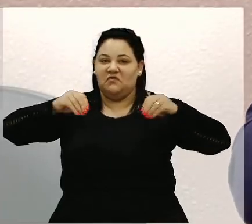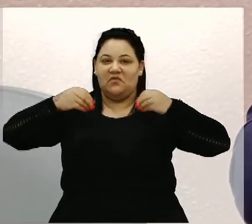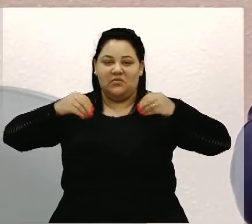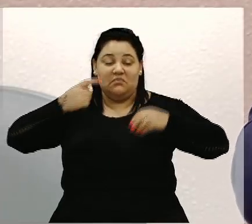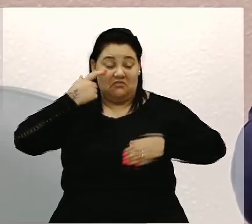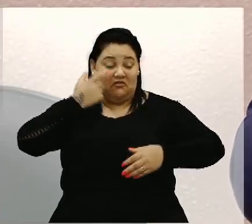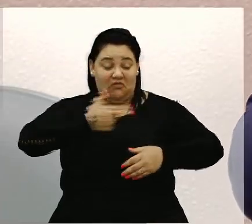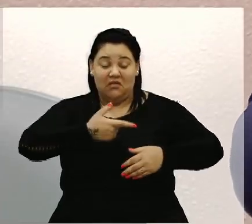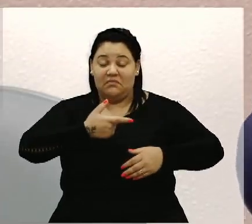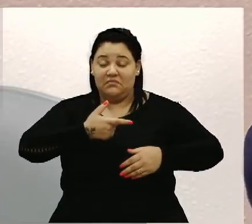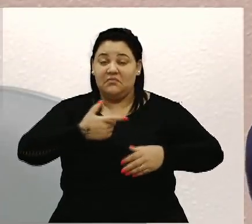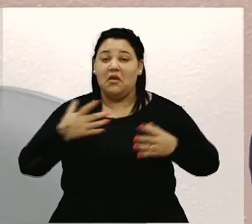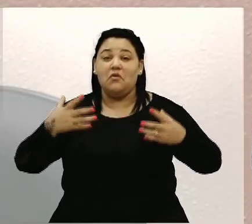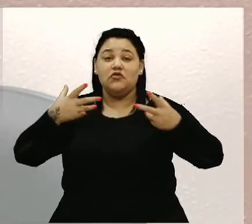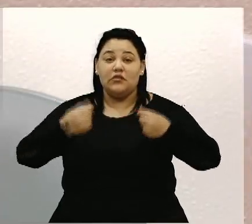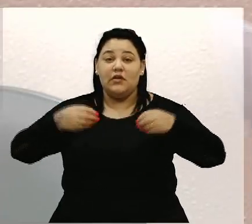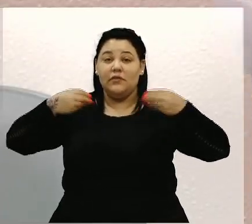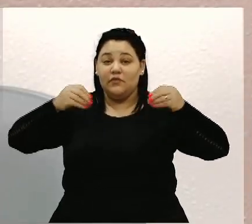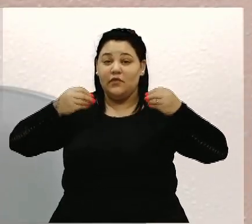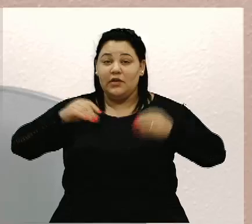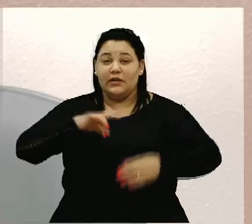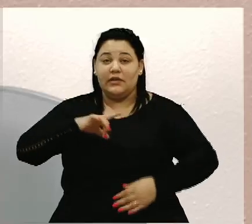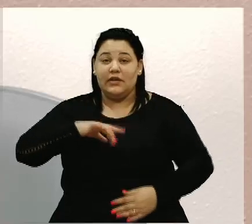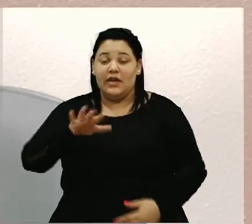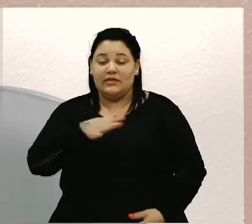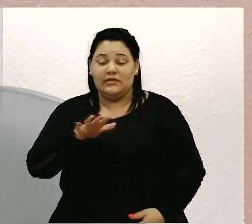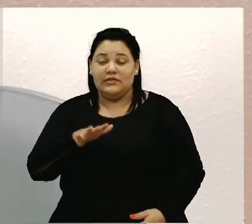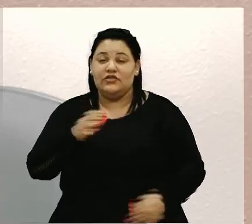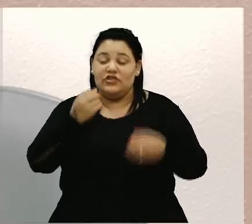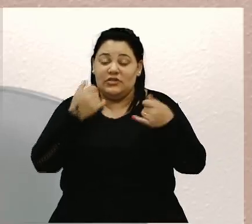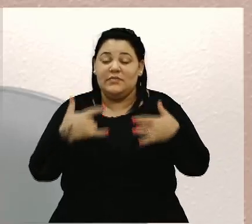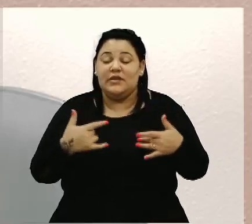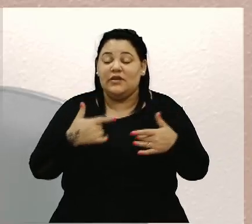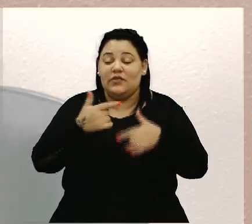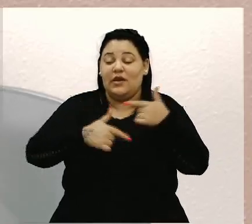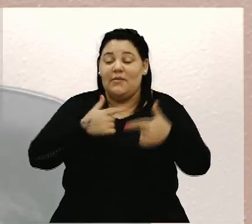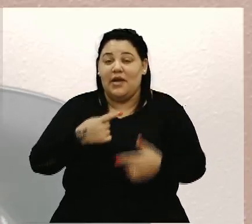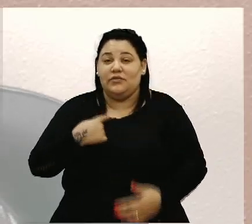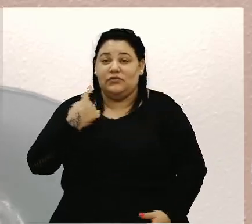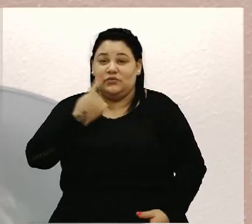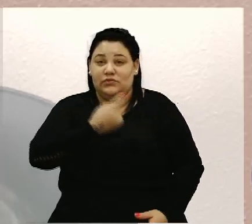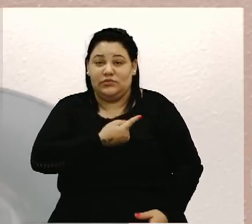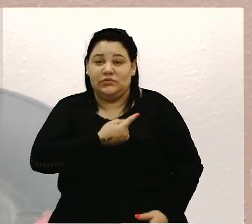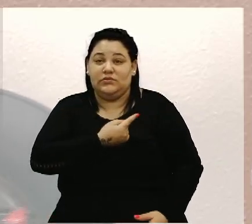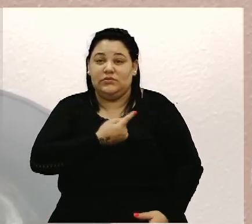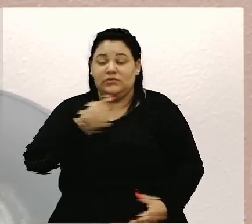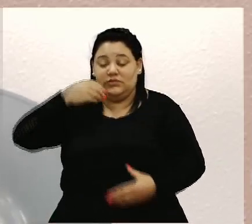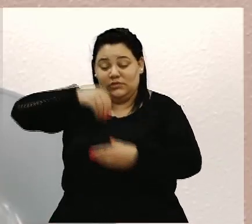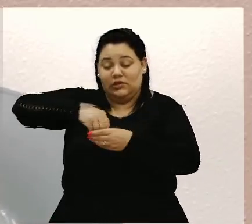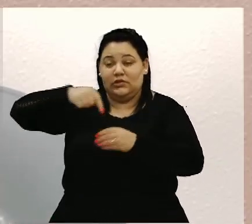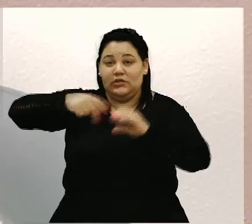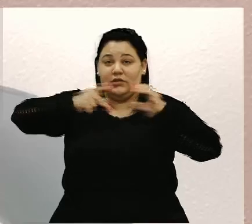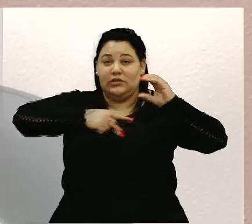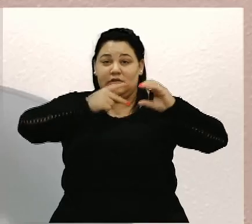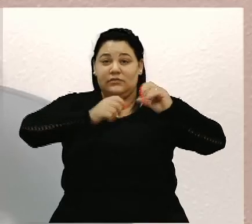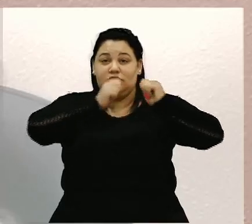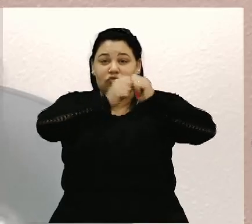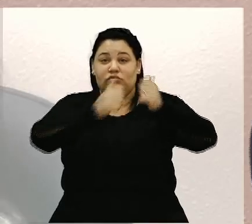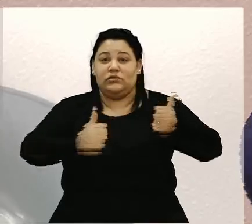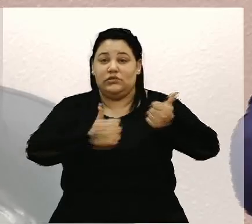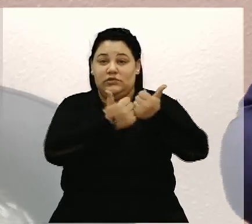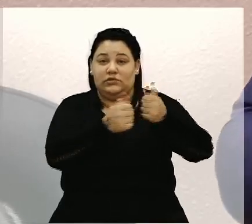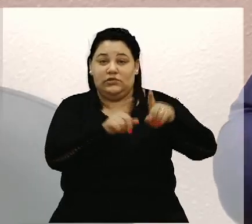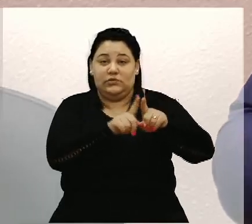E aí a gente, às vezes, aqui faz prestação de contas do serviço da gente dentro dessa casa, junto com as assessorias, junto